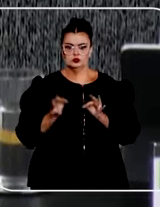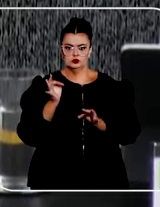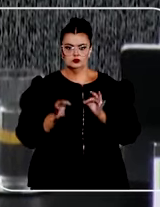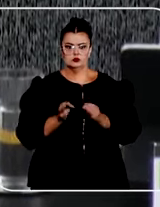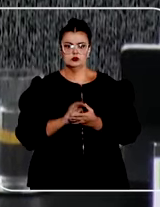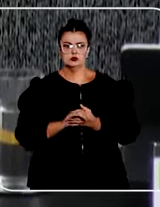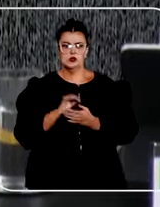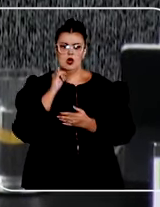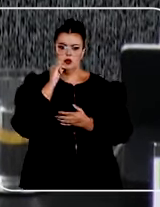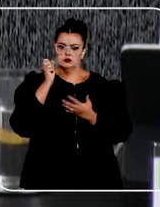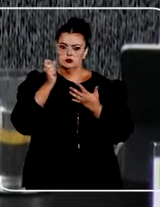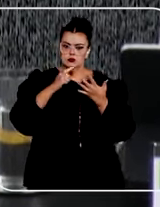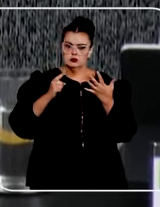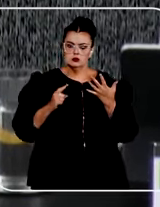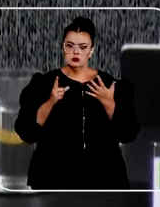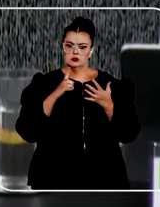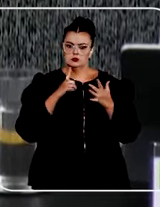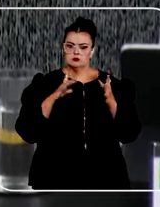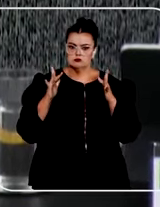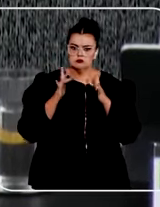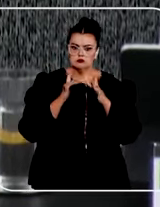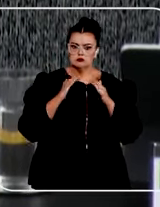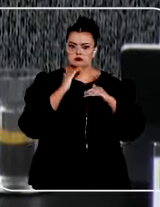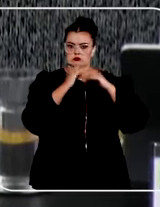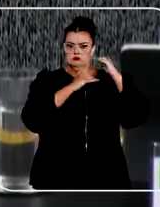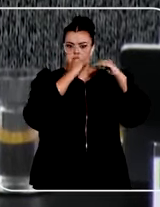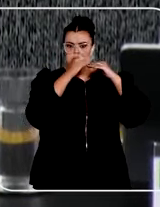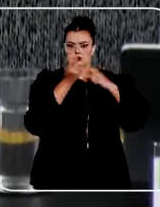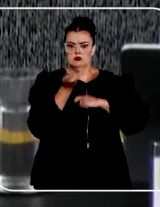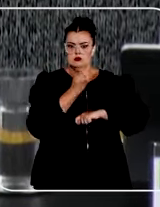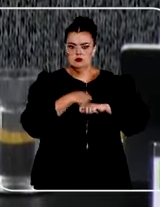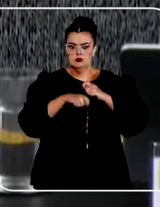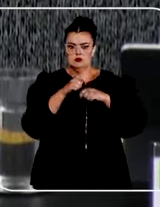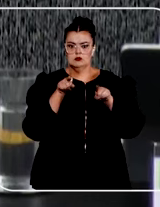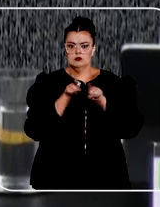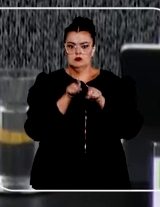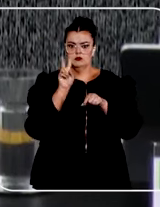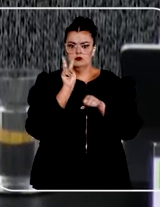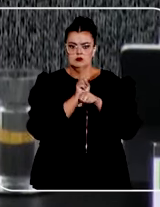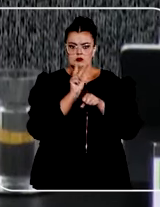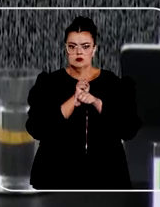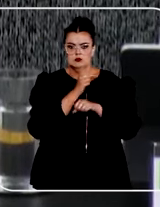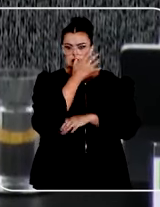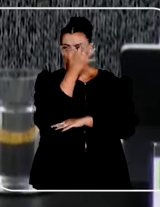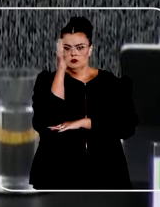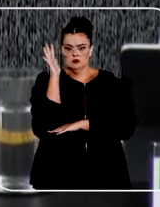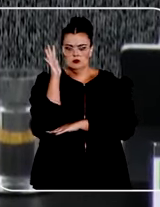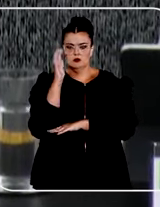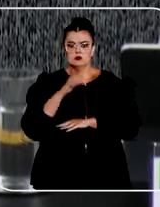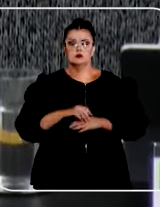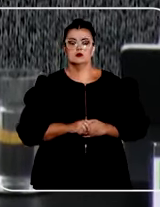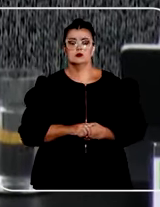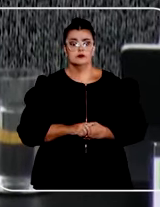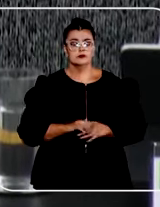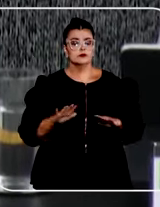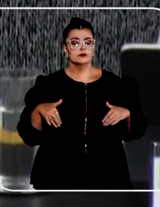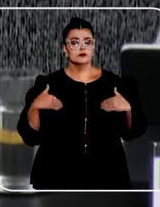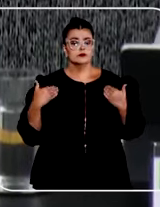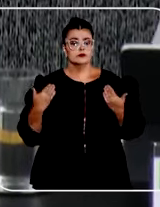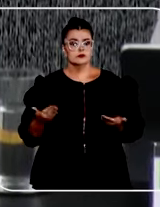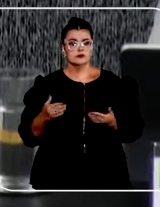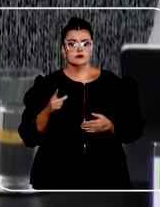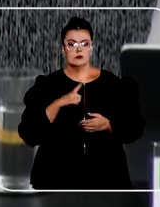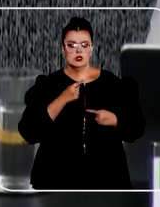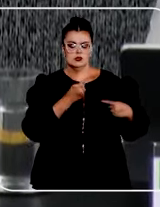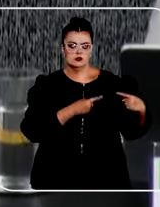busca por soluções que conciliem desenvolvimento econômico e preservação ambiental nesse sentido